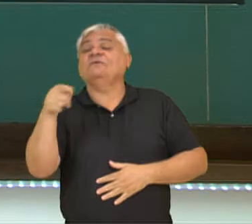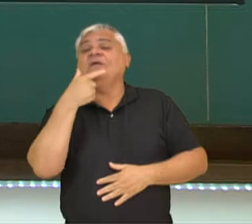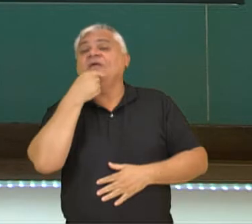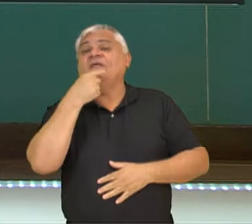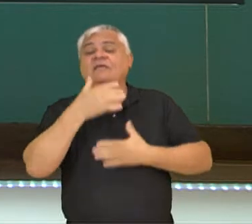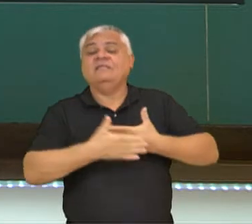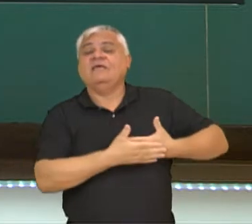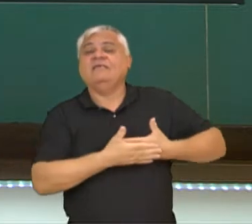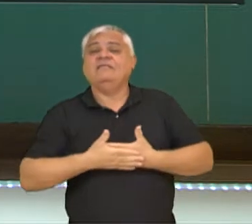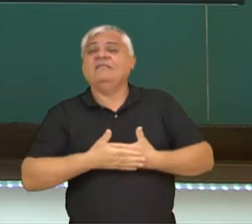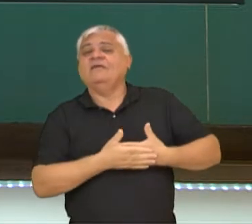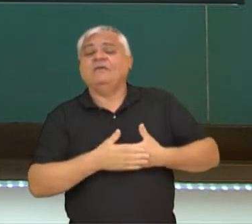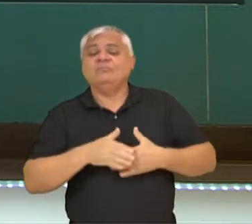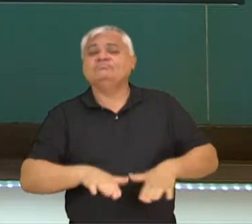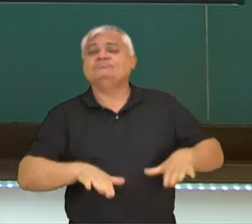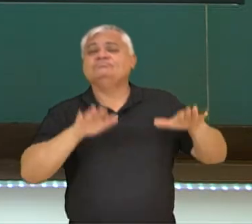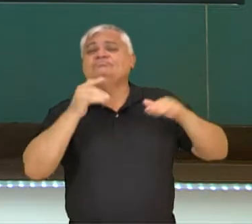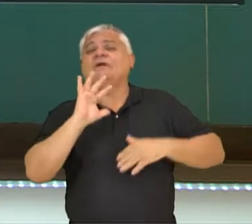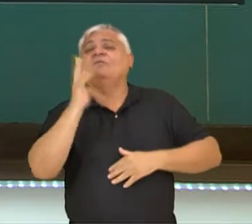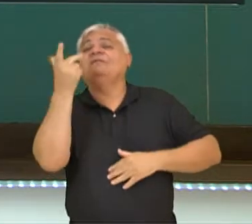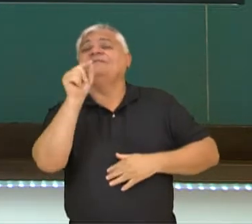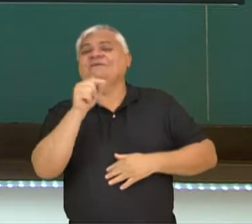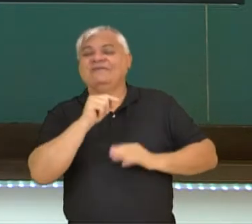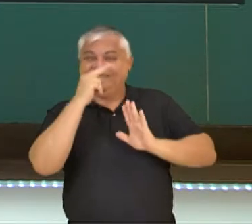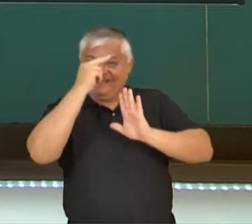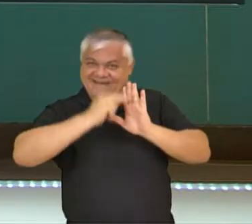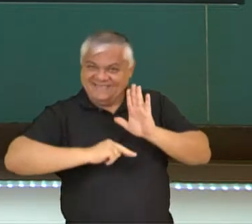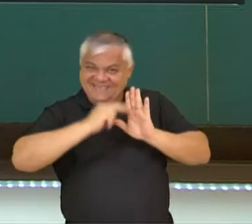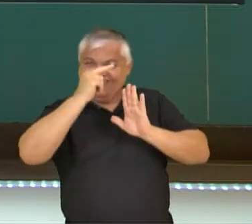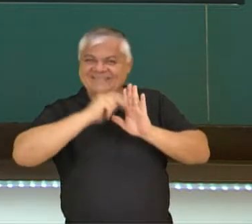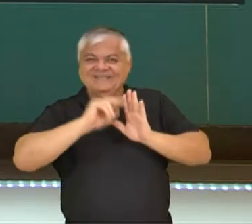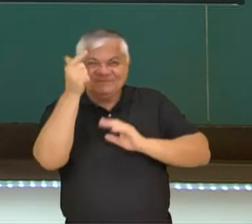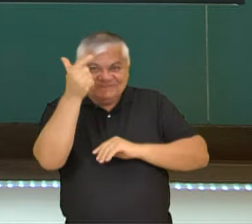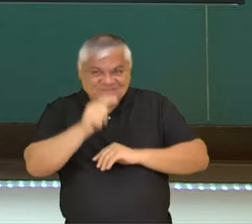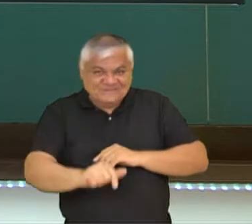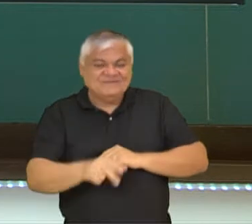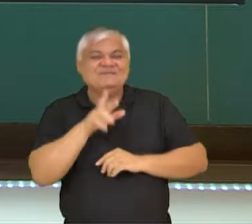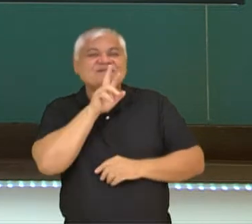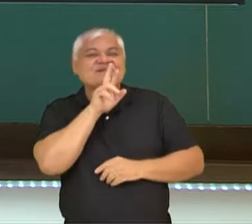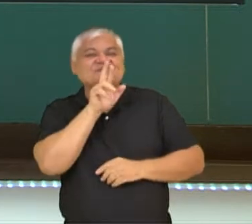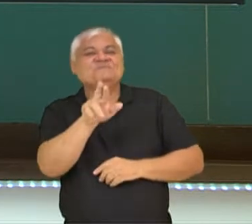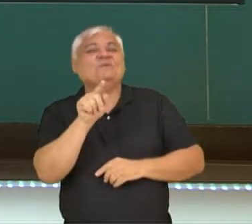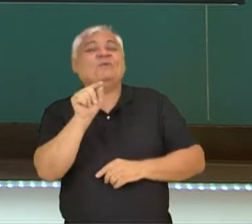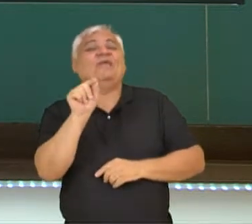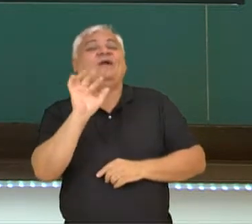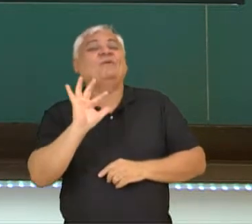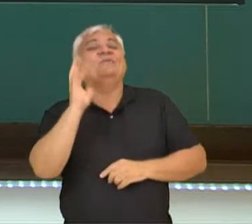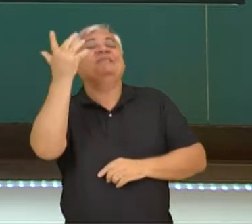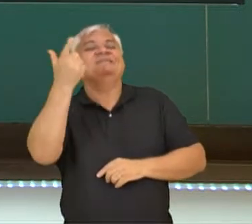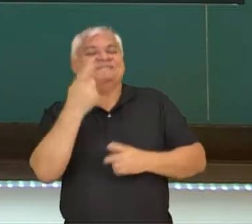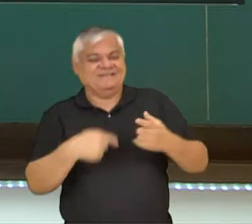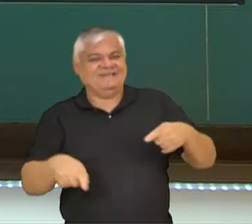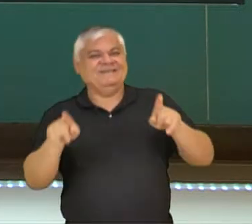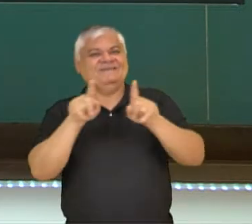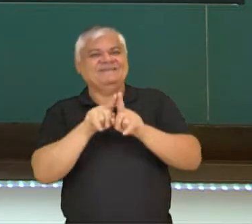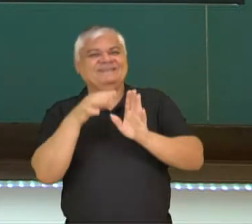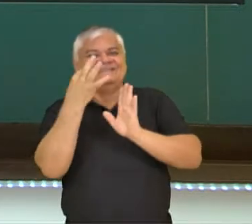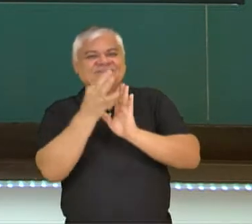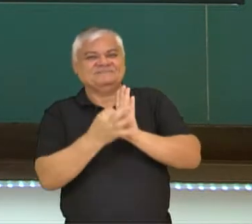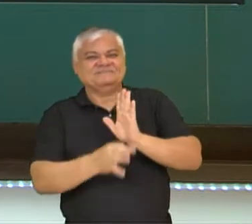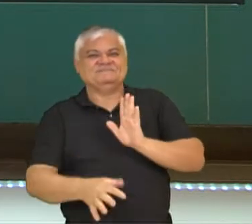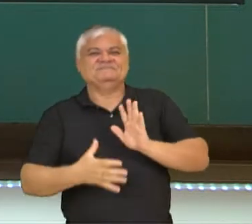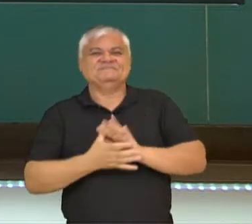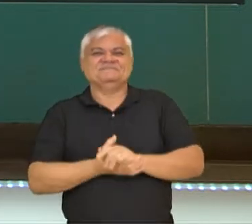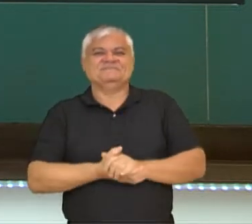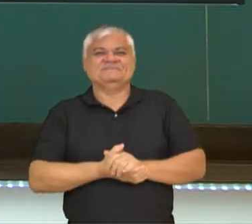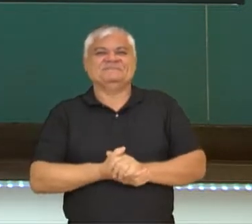durante o seu nascimento. Então, dá uma lida ali novamente e responde essa questão. Eu volto já para comentar com